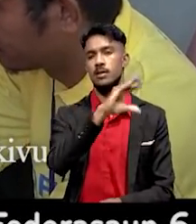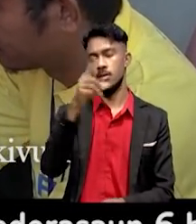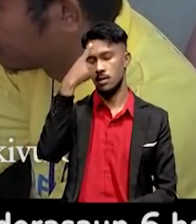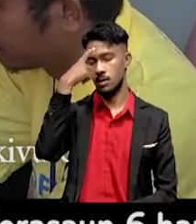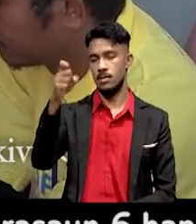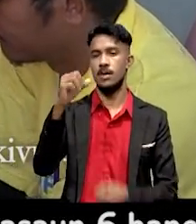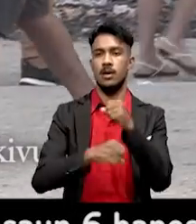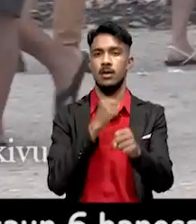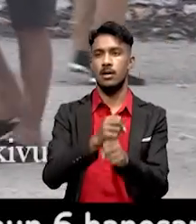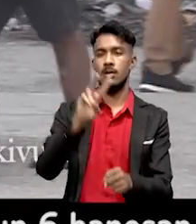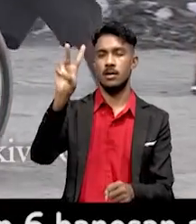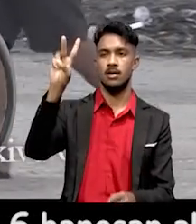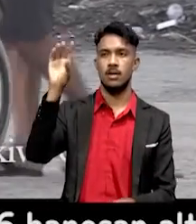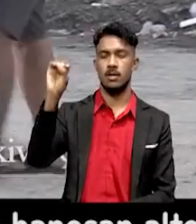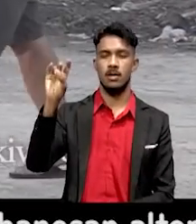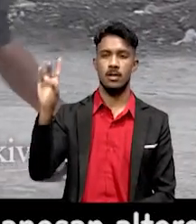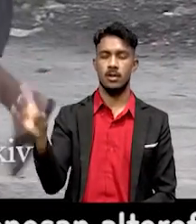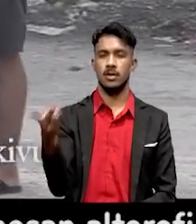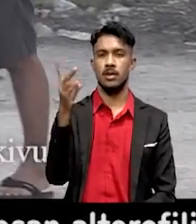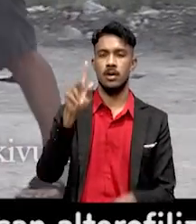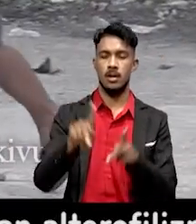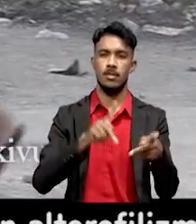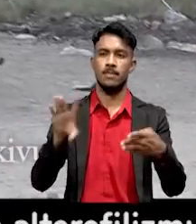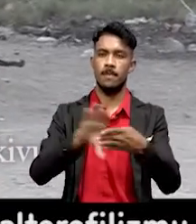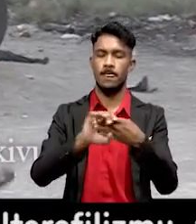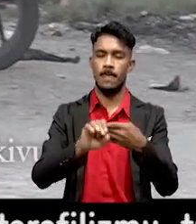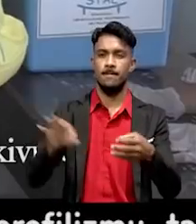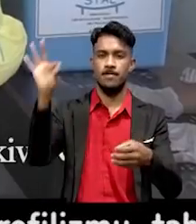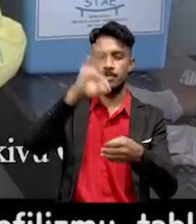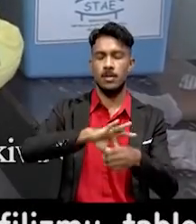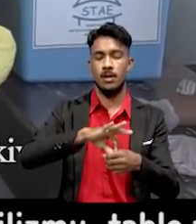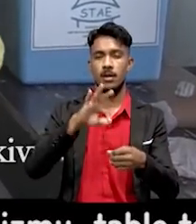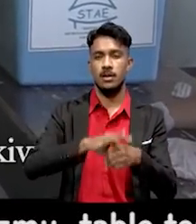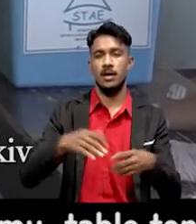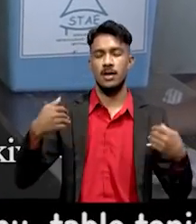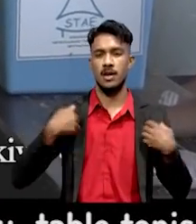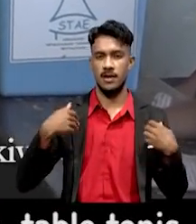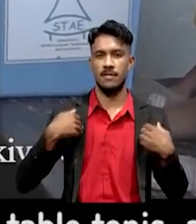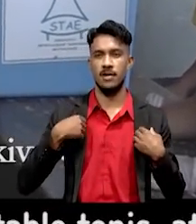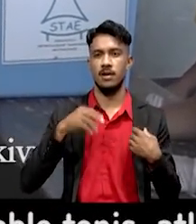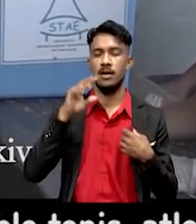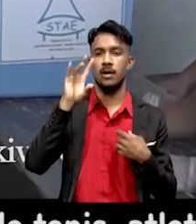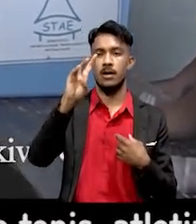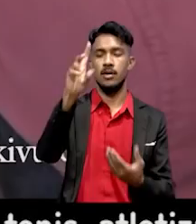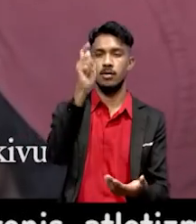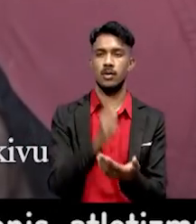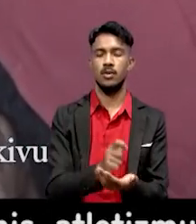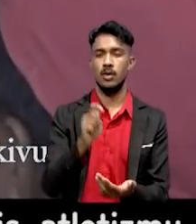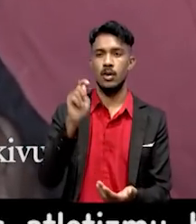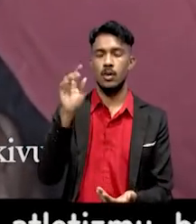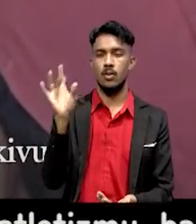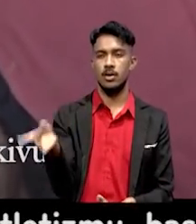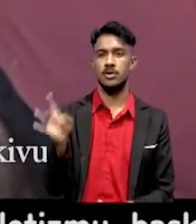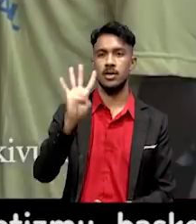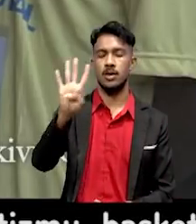rua sanulu recenhito, eleitores ni be participa eleição iha det rihun hito walu nulu recenhat, Atus